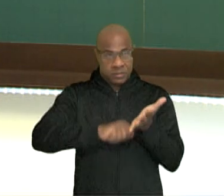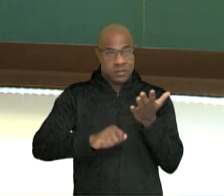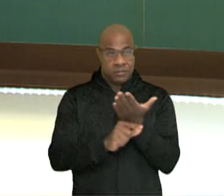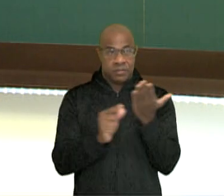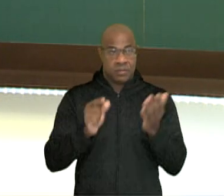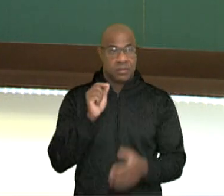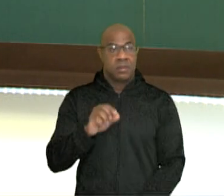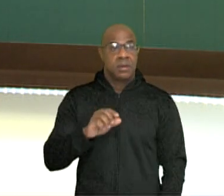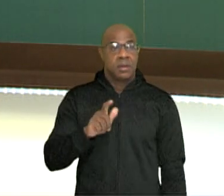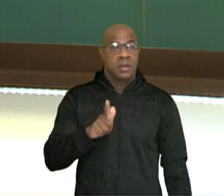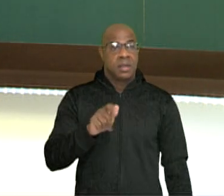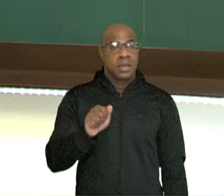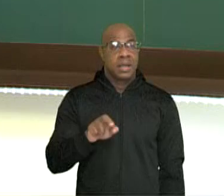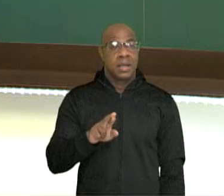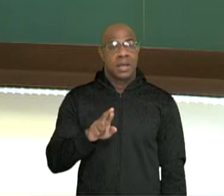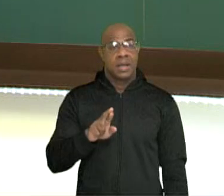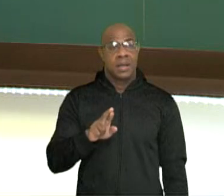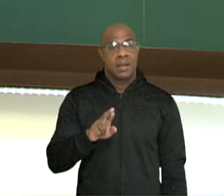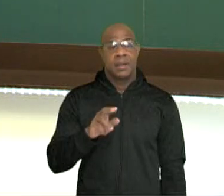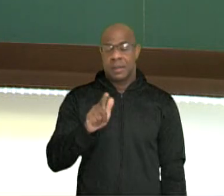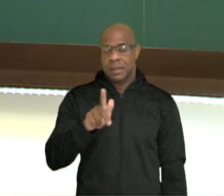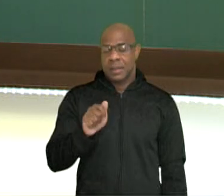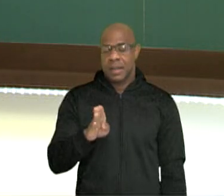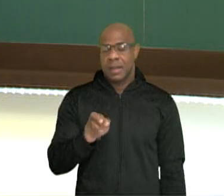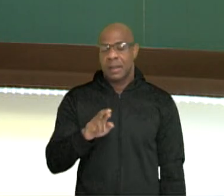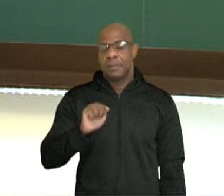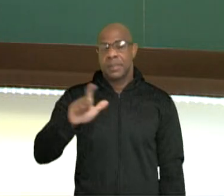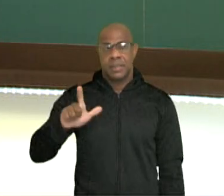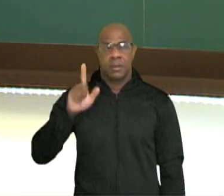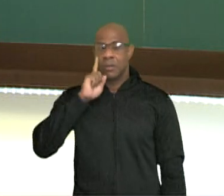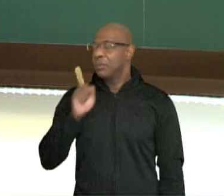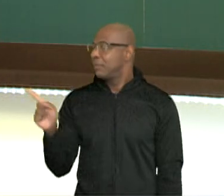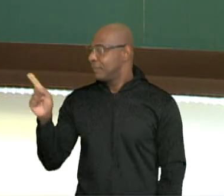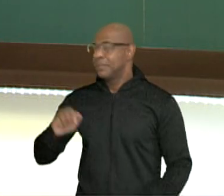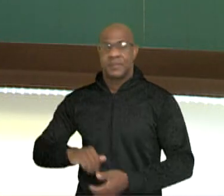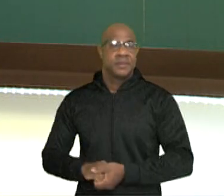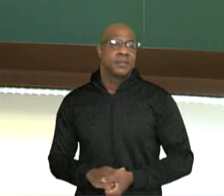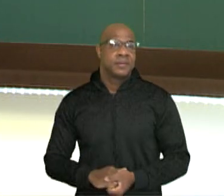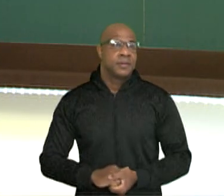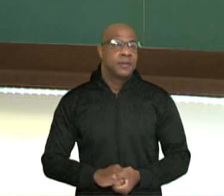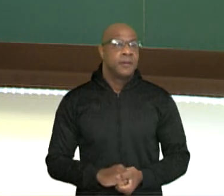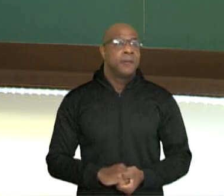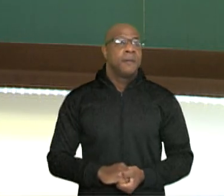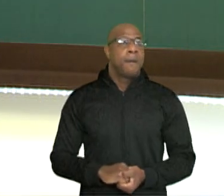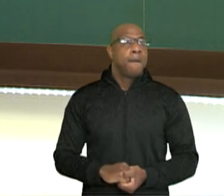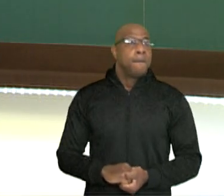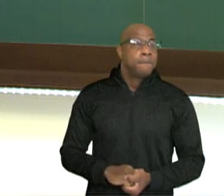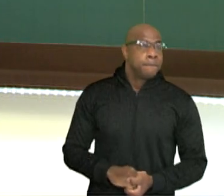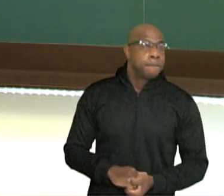em junho, 2021, certo? Vamos lá.